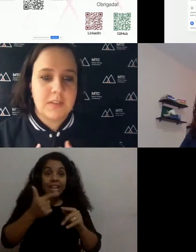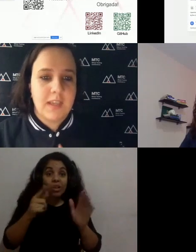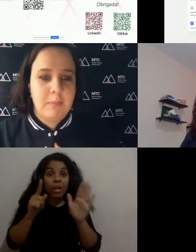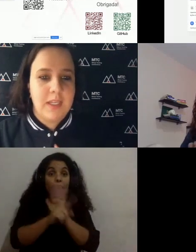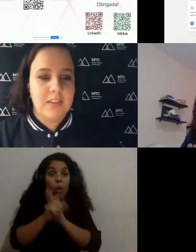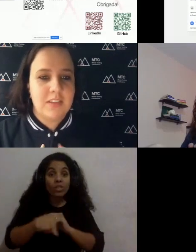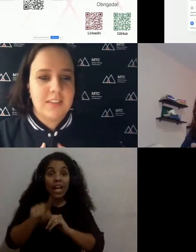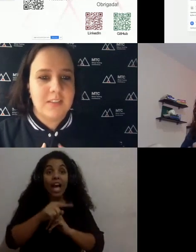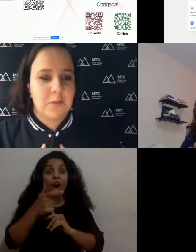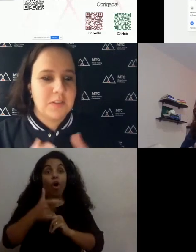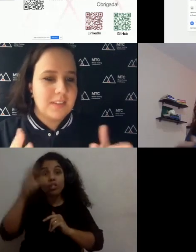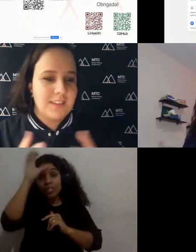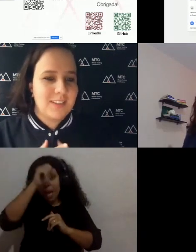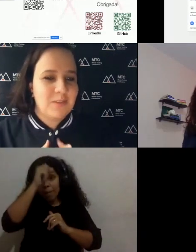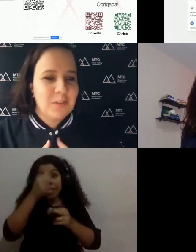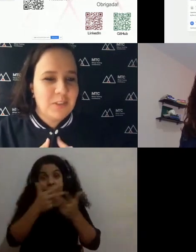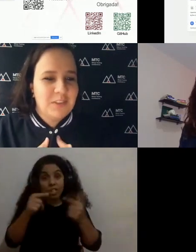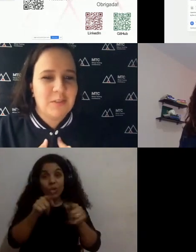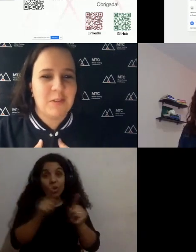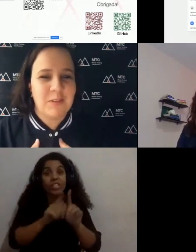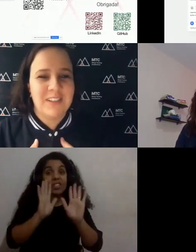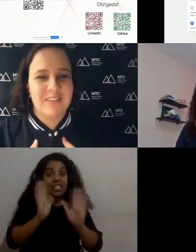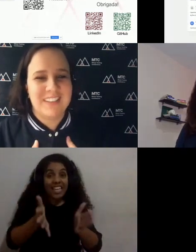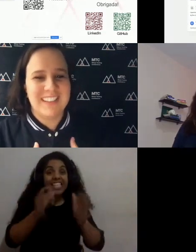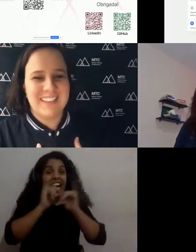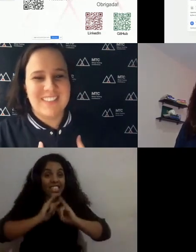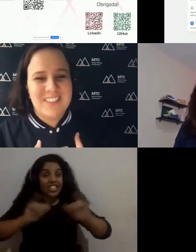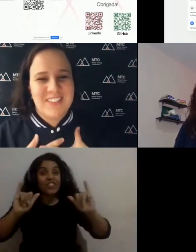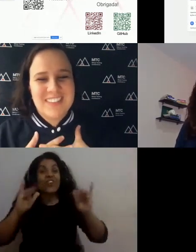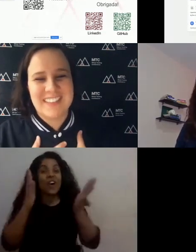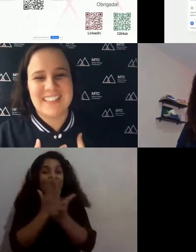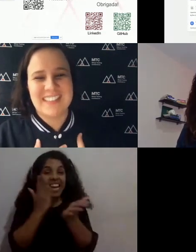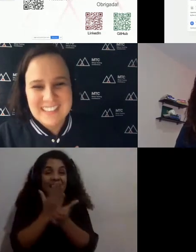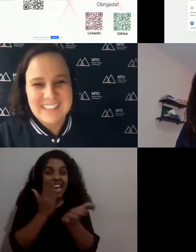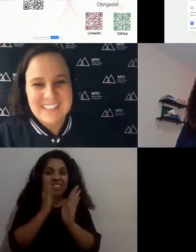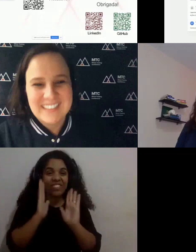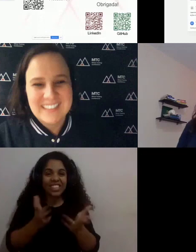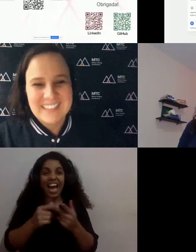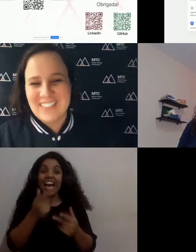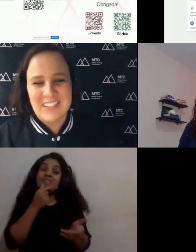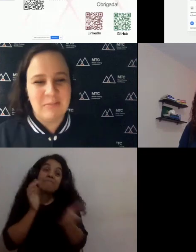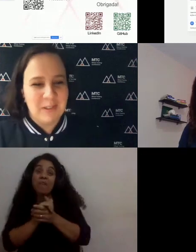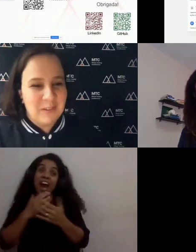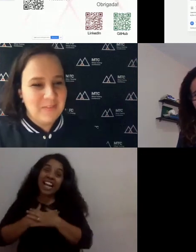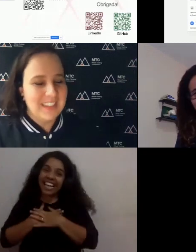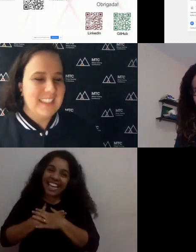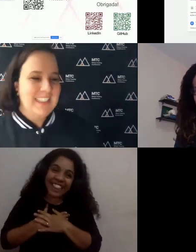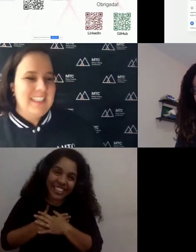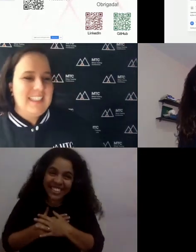onde você aprende essas coisas. Você já divulgou o livro aqui, algumas coisas. O livro do marido. Muito